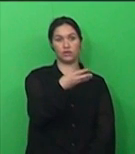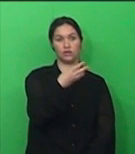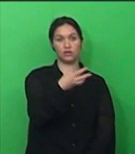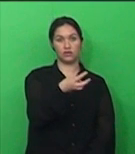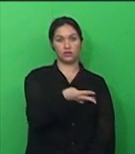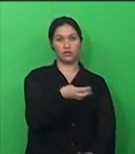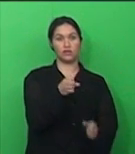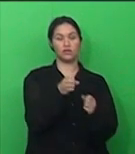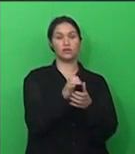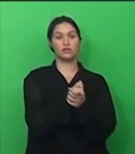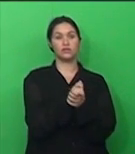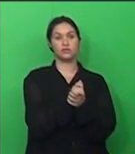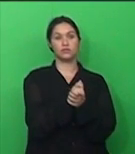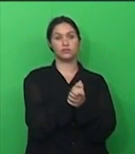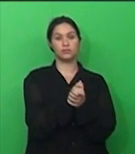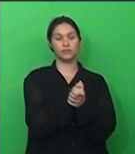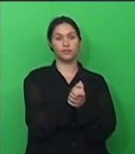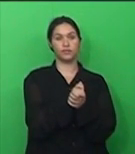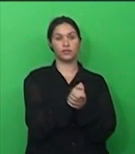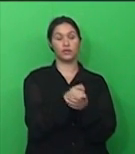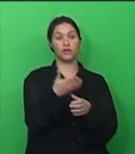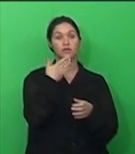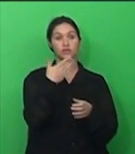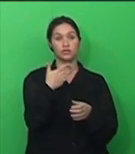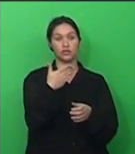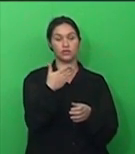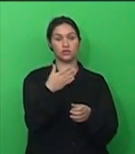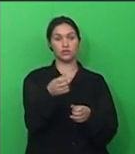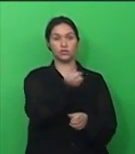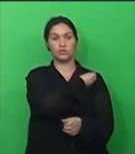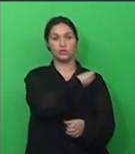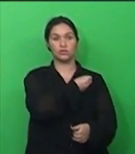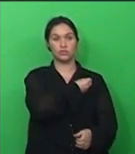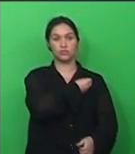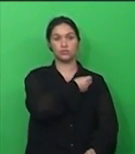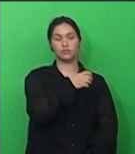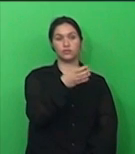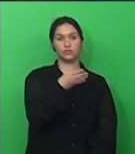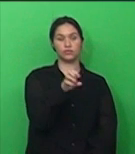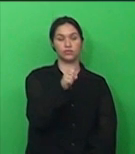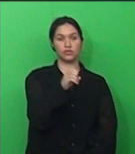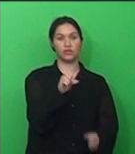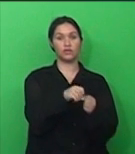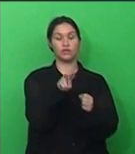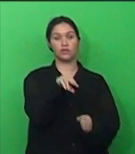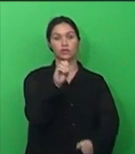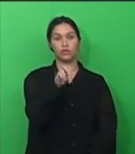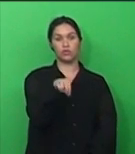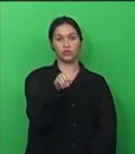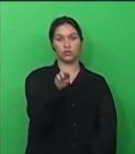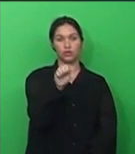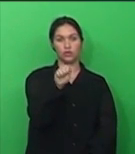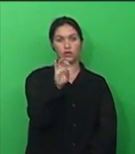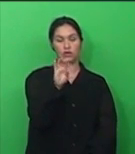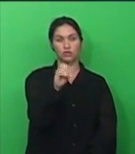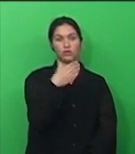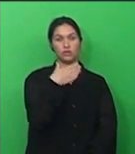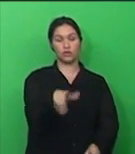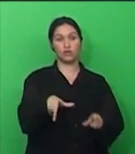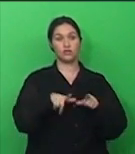PLC/PE/043/17. Indicação número 980/17, autoria do vereador Ademir Honorato. Requerimentos